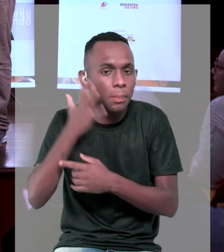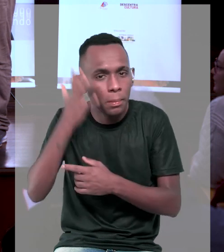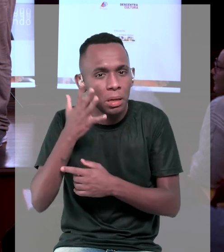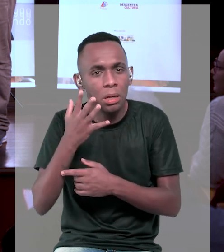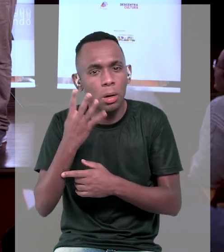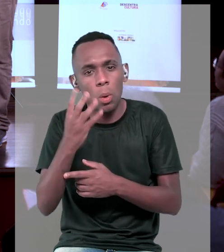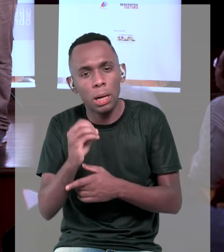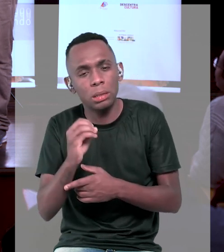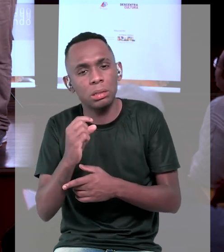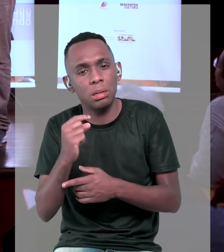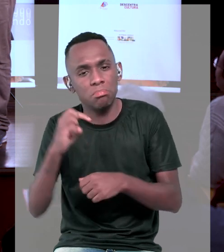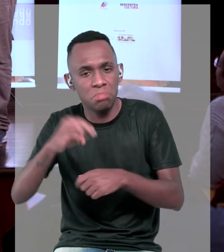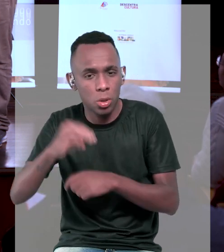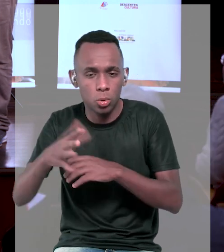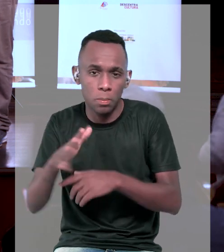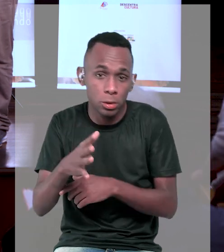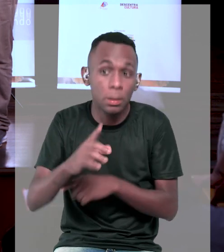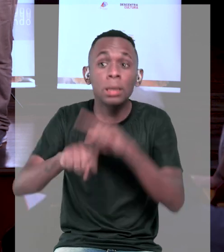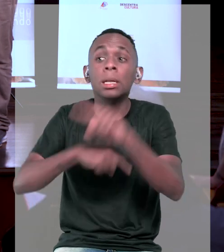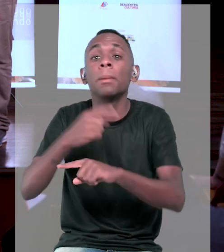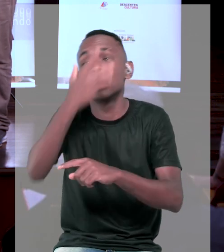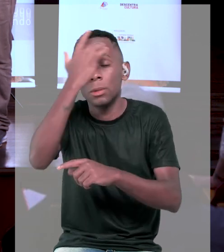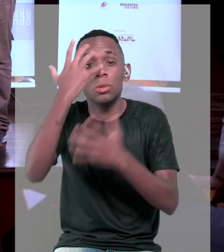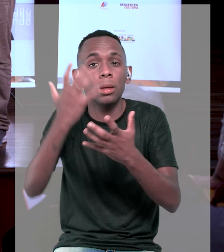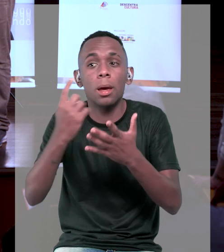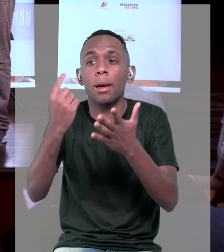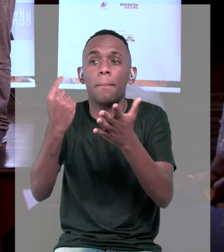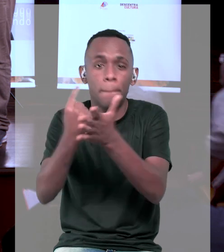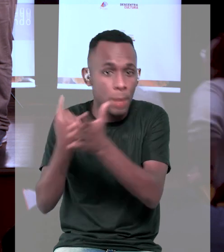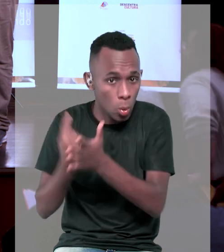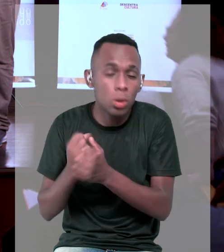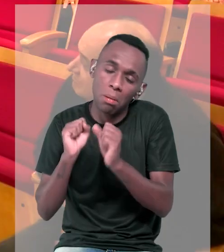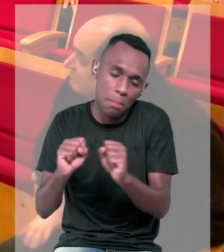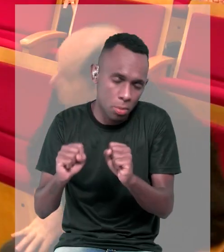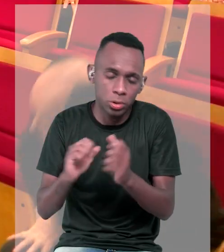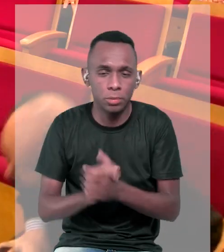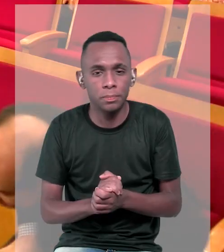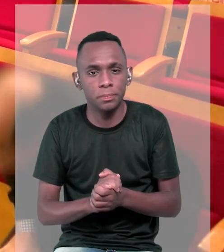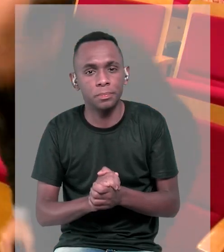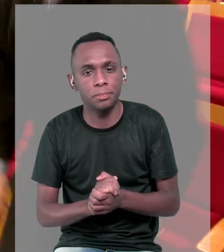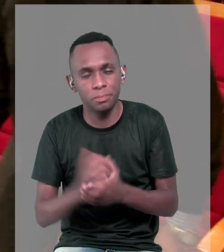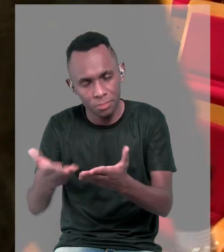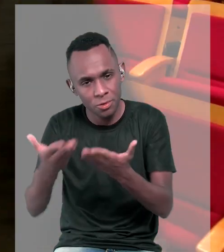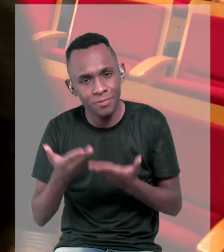aí, 50, e depois, quem quiser fazer pergunta, fazemos uma sessão de perguntas. Por favor, Eugênio Butti.